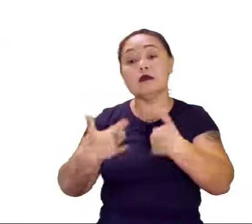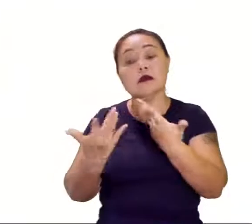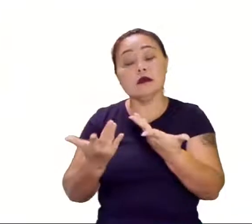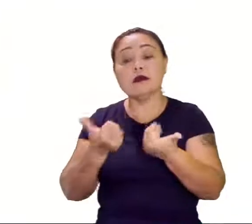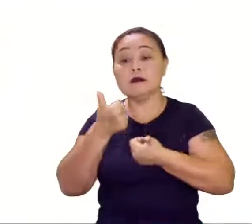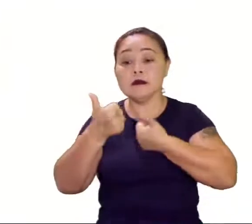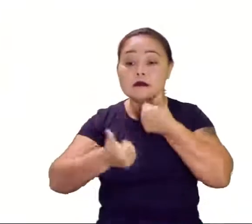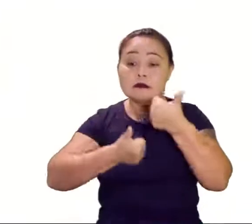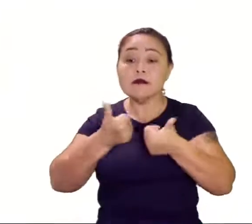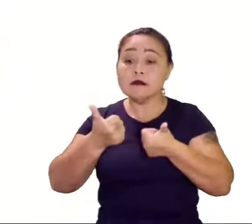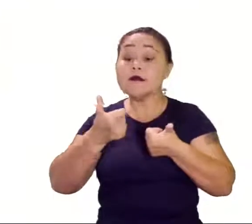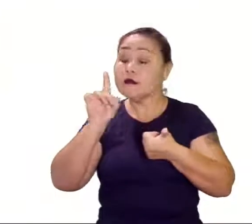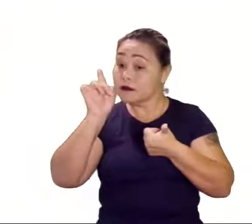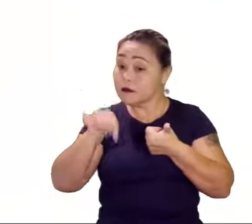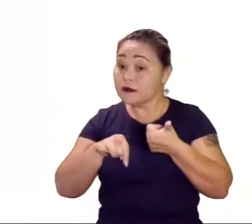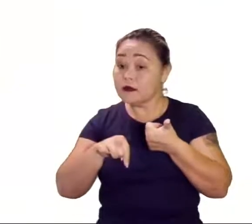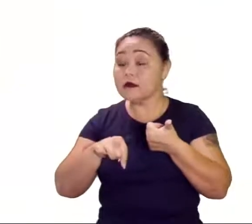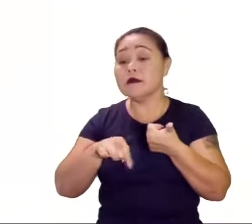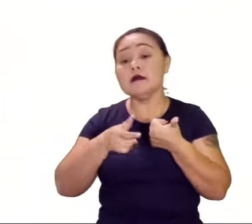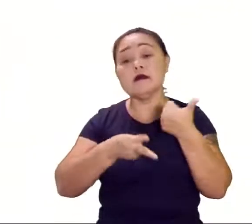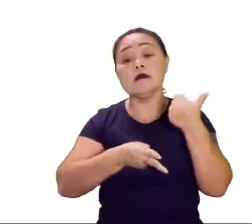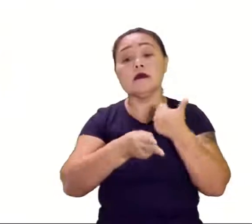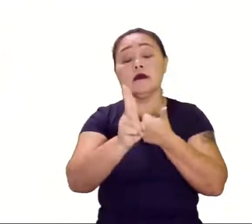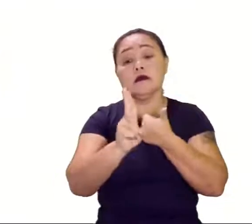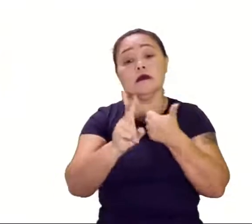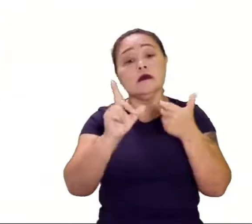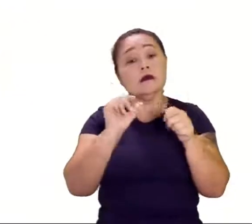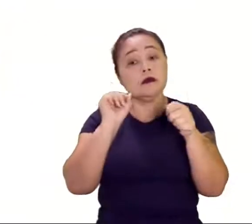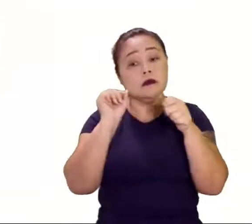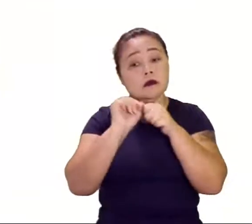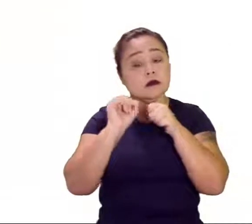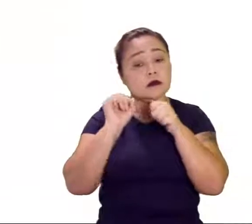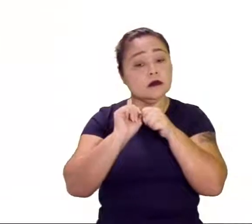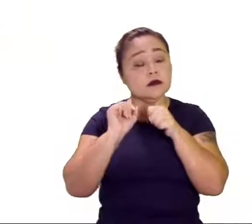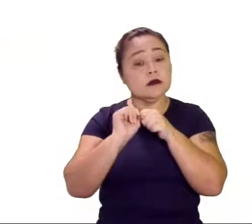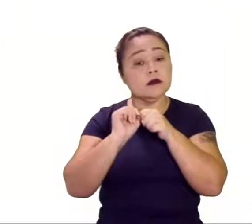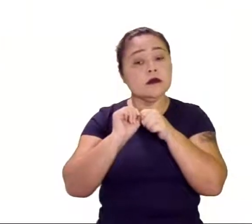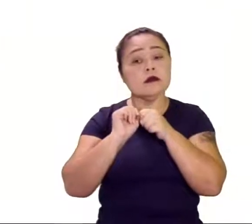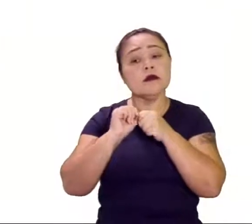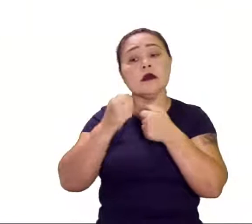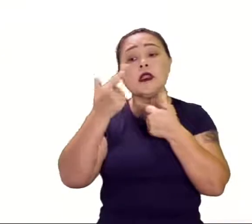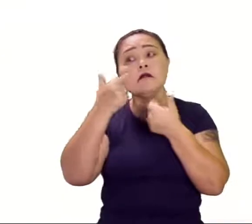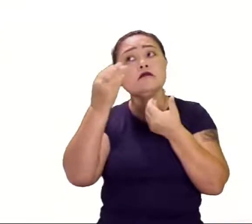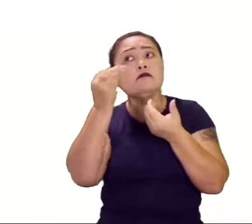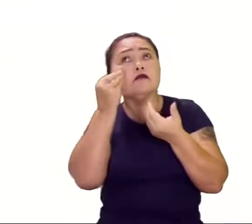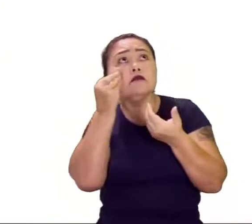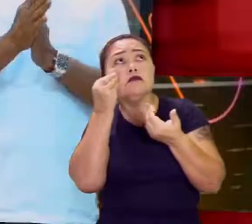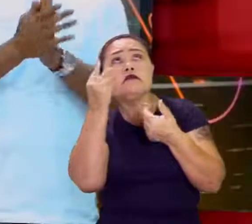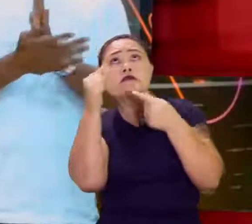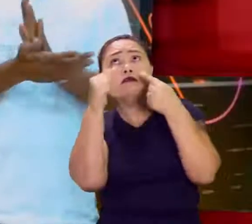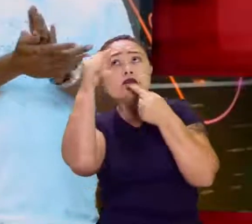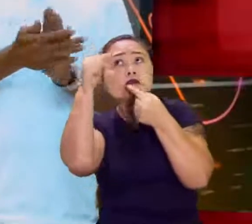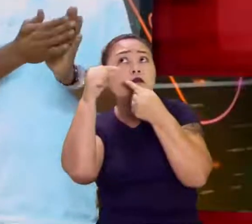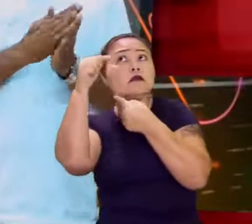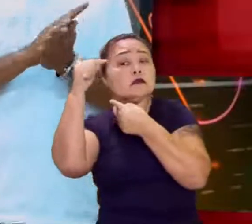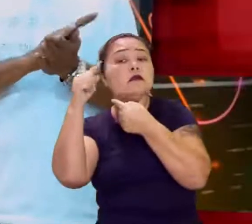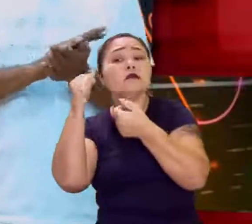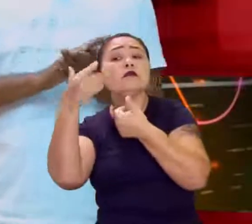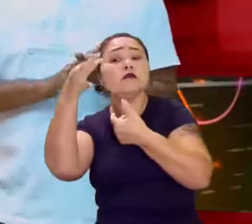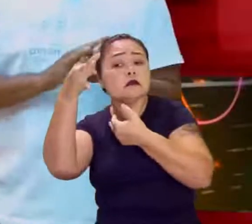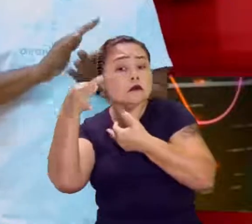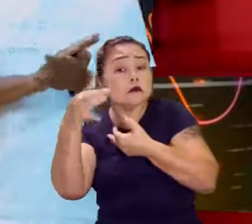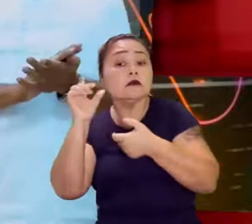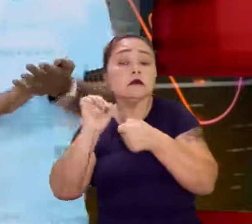Beleza? E é assim que tem que ser, tá? Então sempre você vai conseguir fazer a sua conferência, né? Você vai conferir se tá certo o que você tá